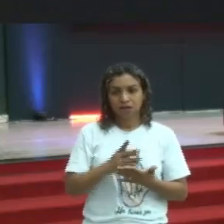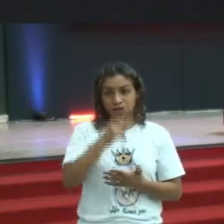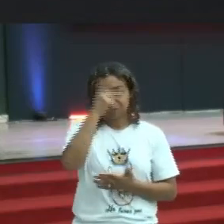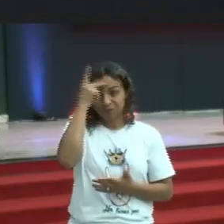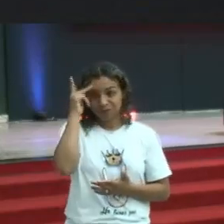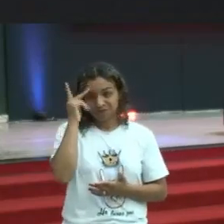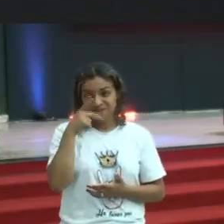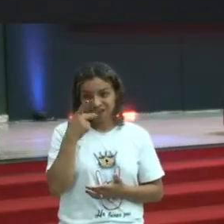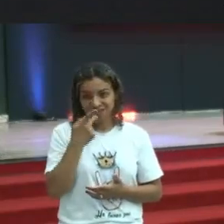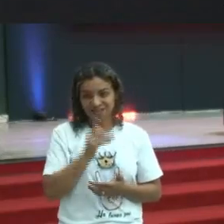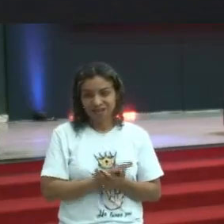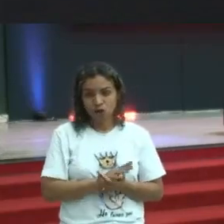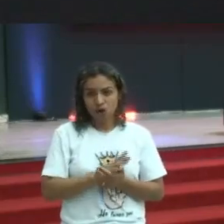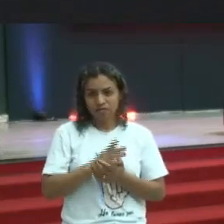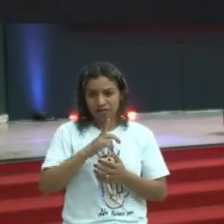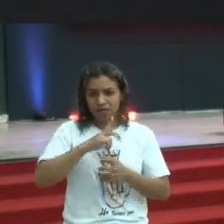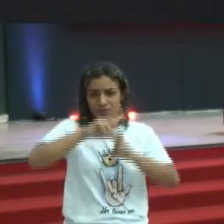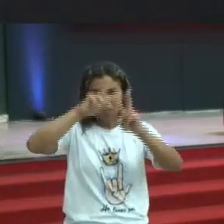Gabriela.